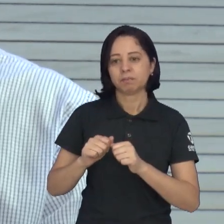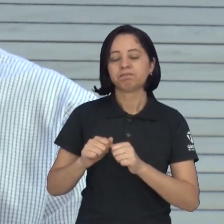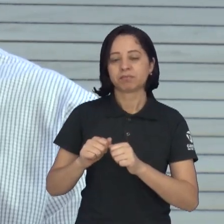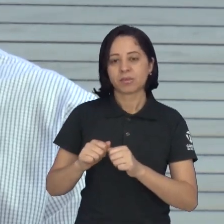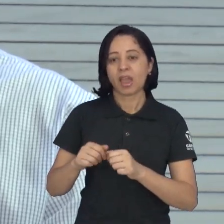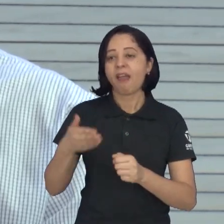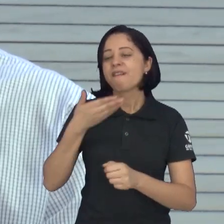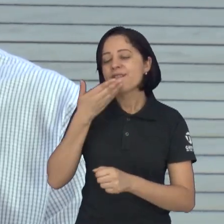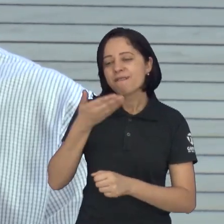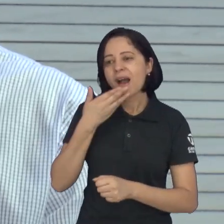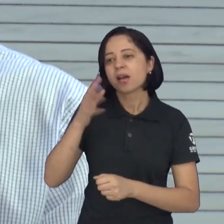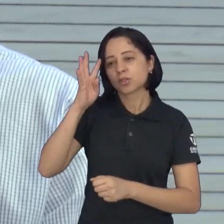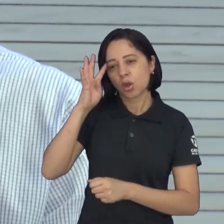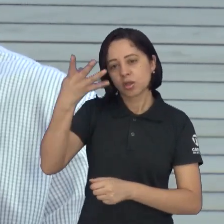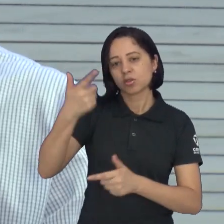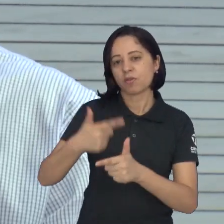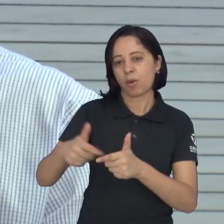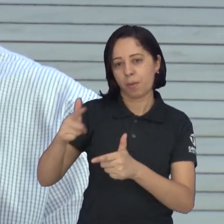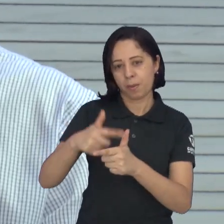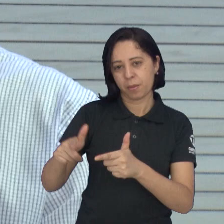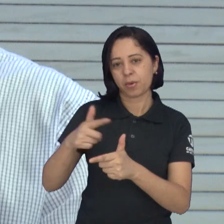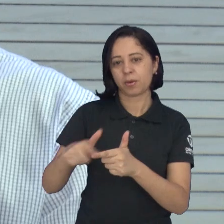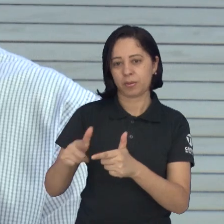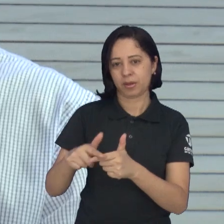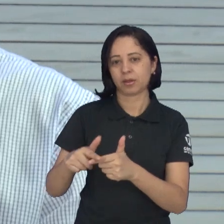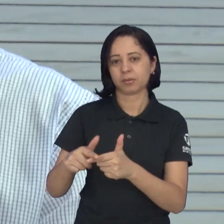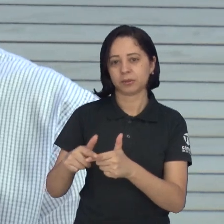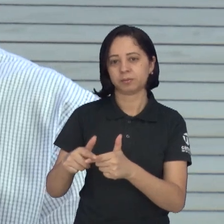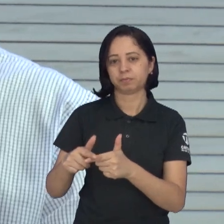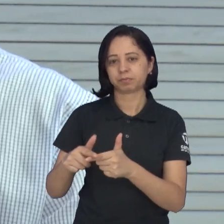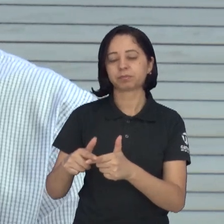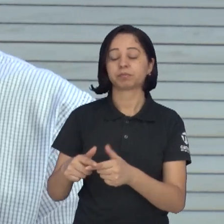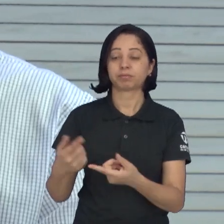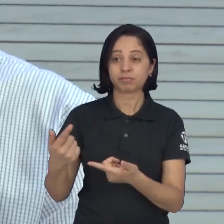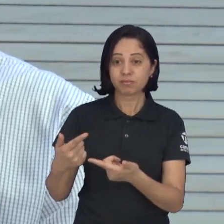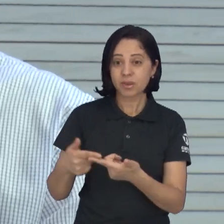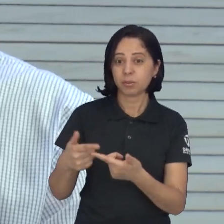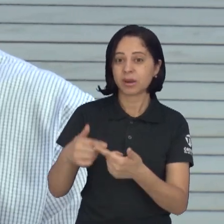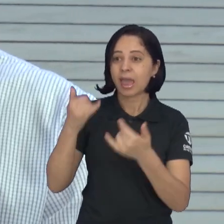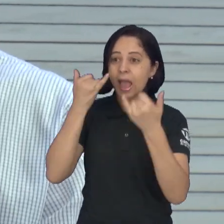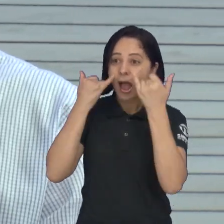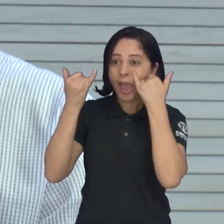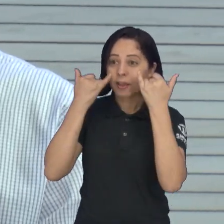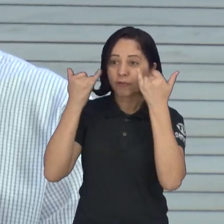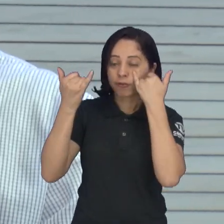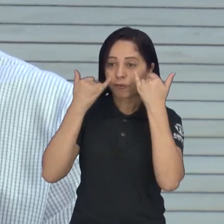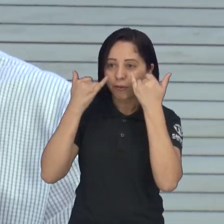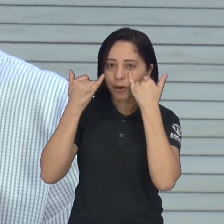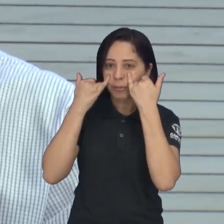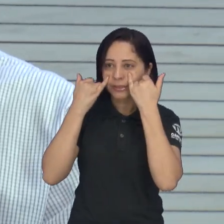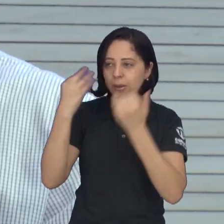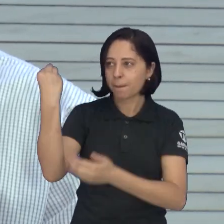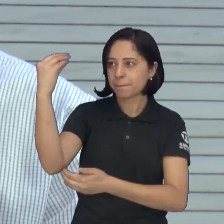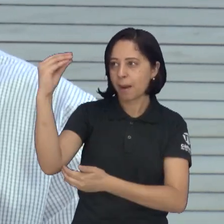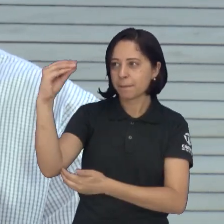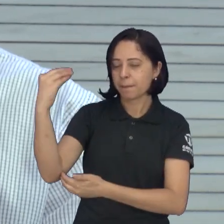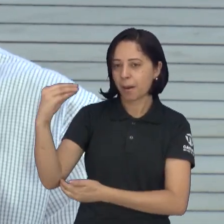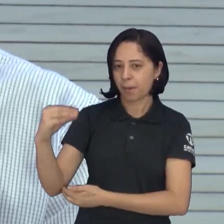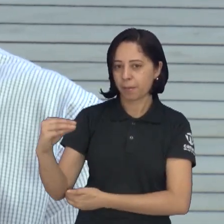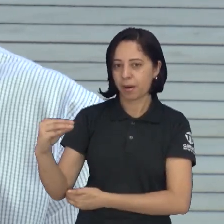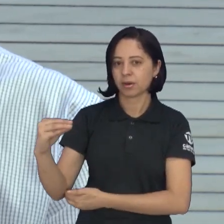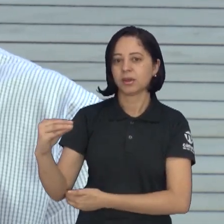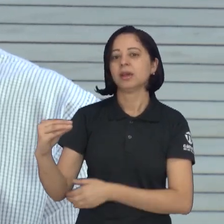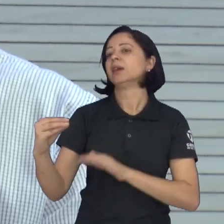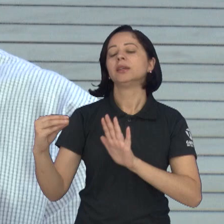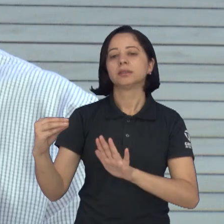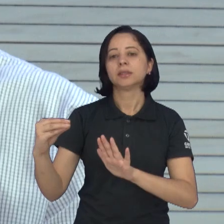seriam fáceis de resolver, porque essa informação vai ficar disponível para todos que quiserem comprar daquela empresa.